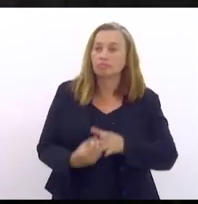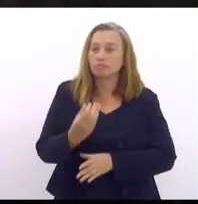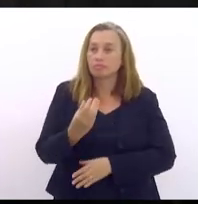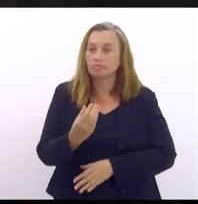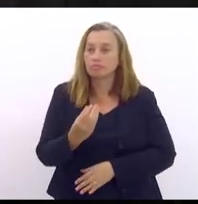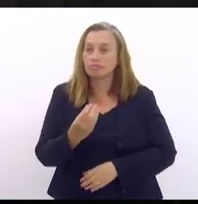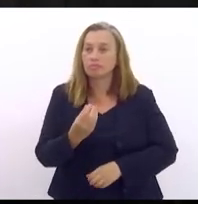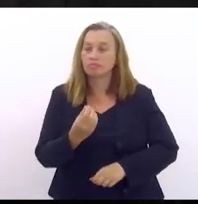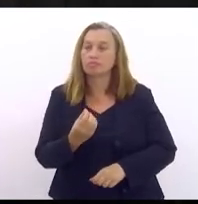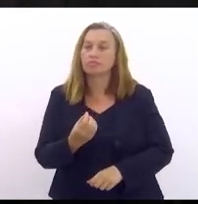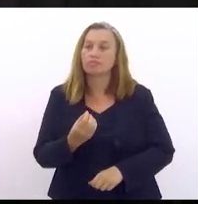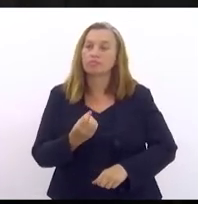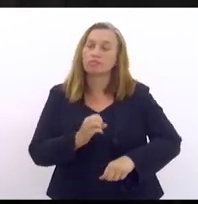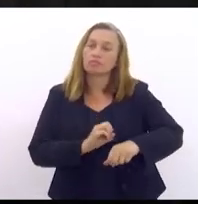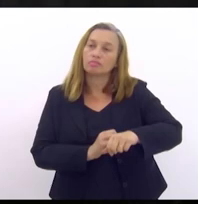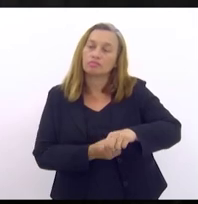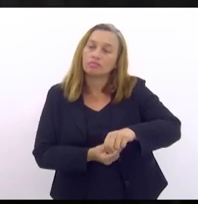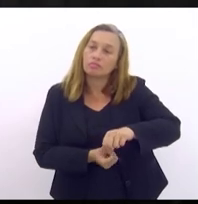Ju.